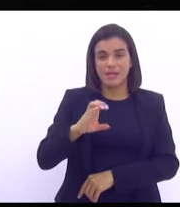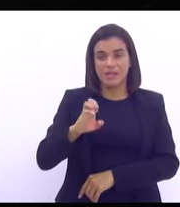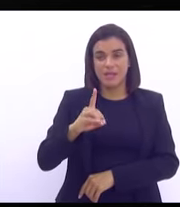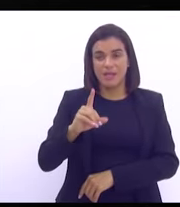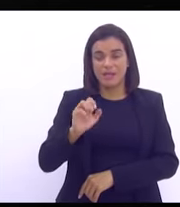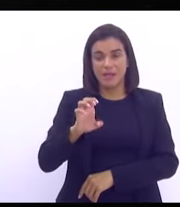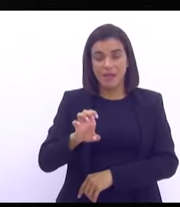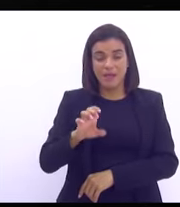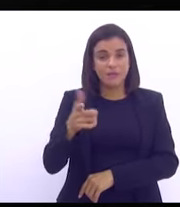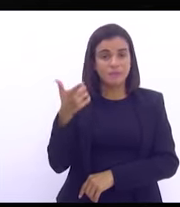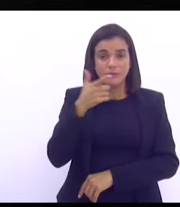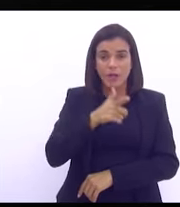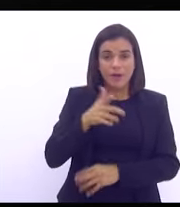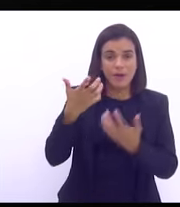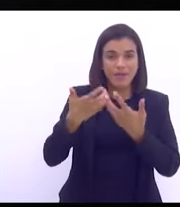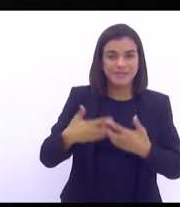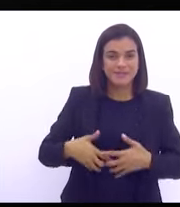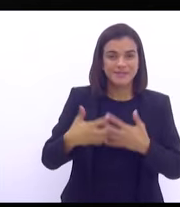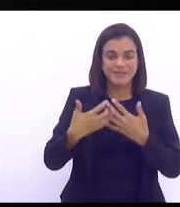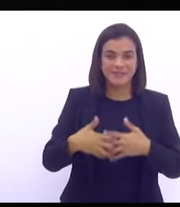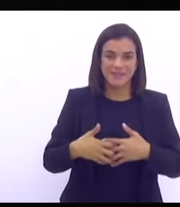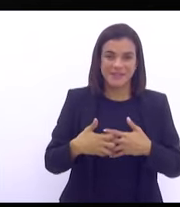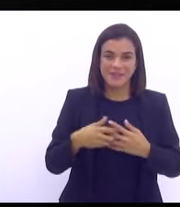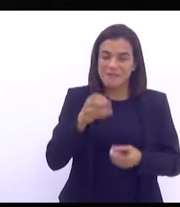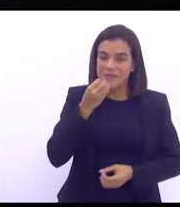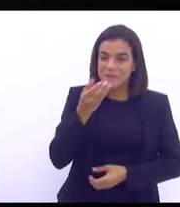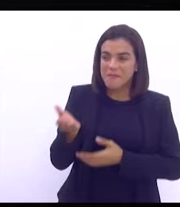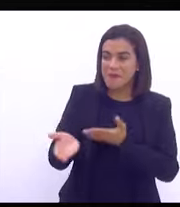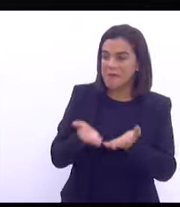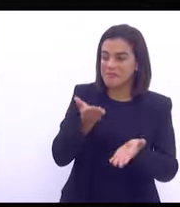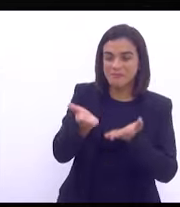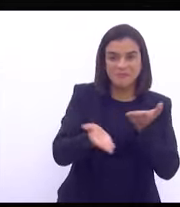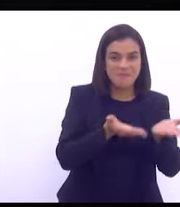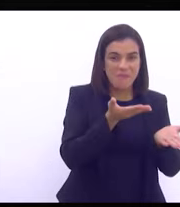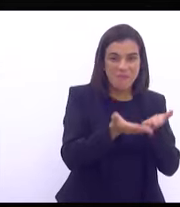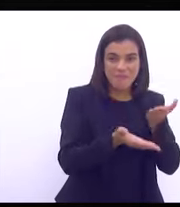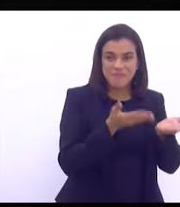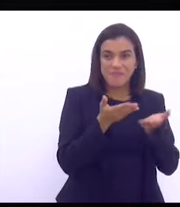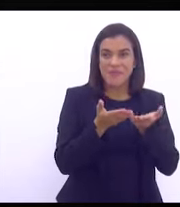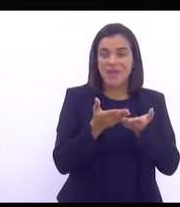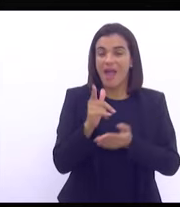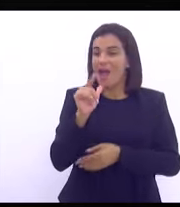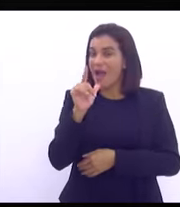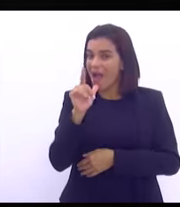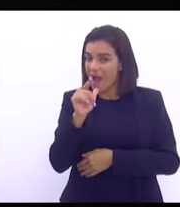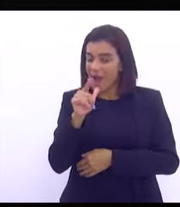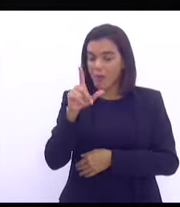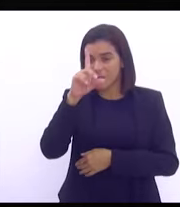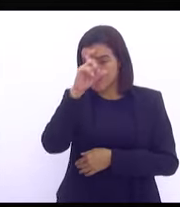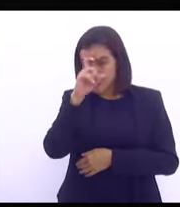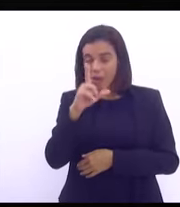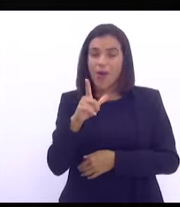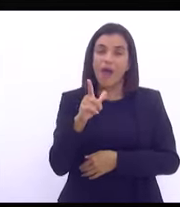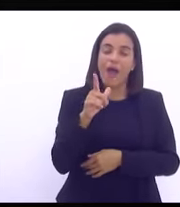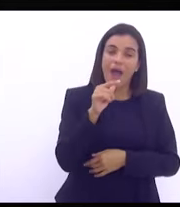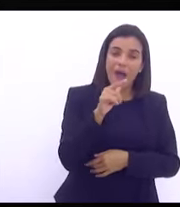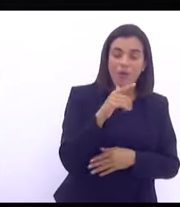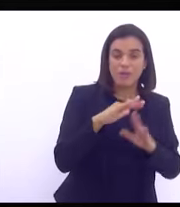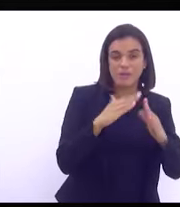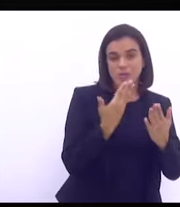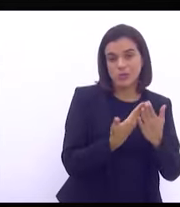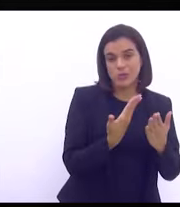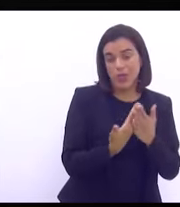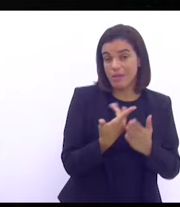essas empresas para poderem funcionar, para prestar um bom serviço na ponta, que é água para o consumidor, que é água para o hospital, para as escolas, não consegue ter.